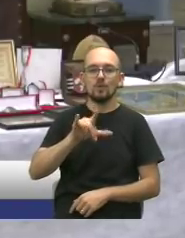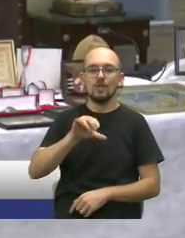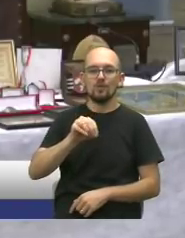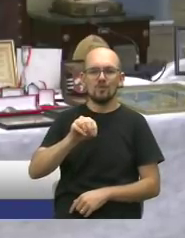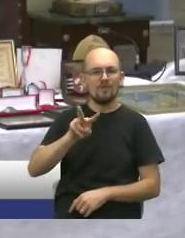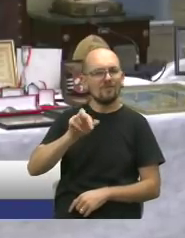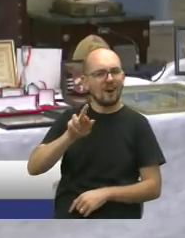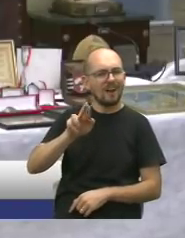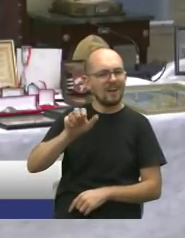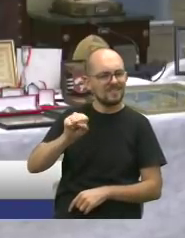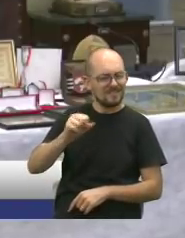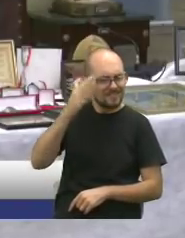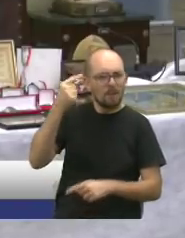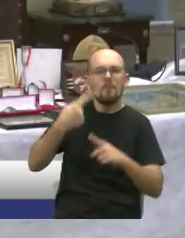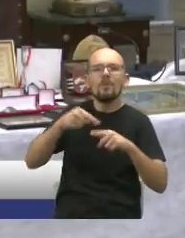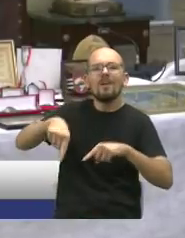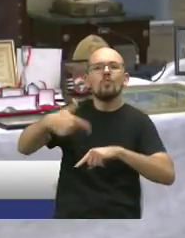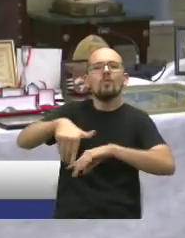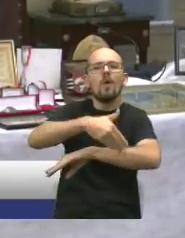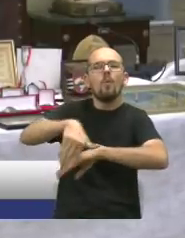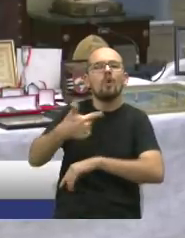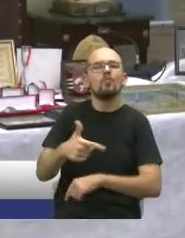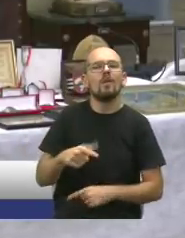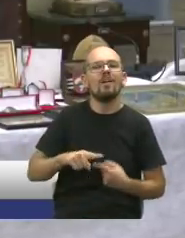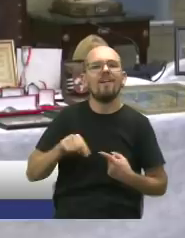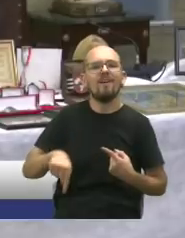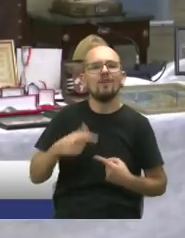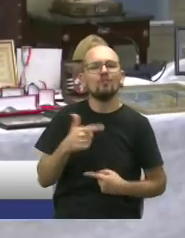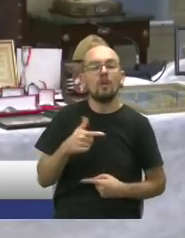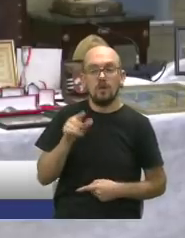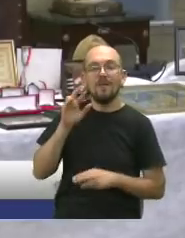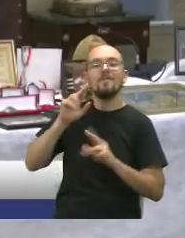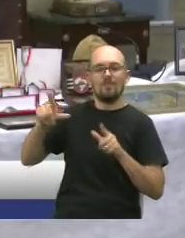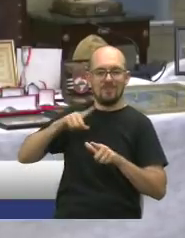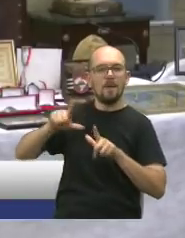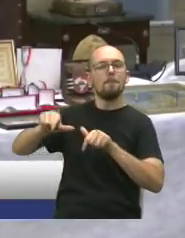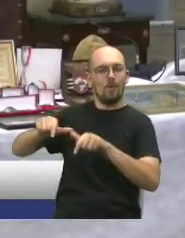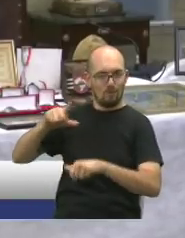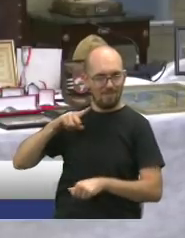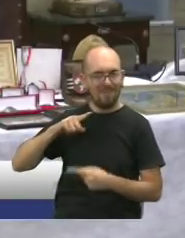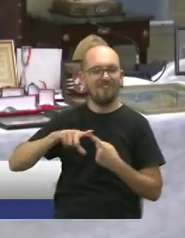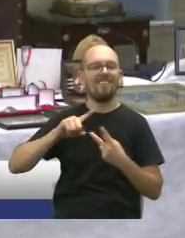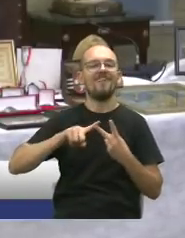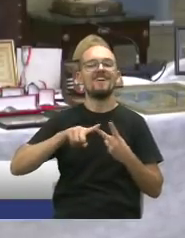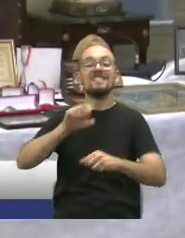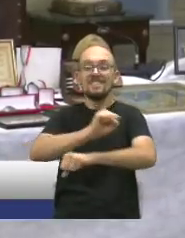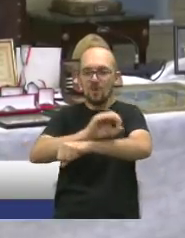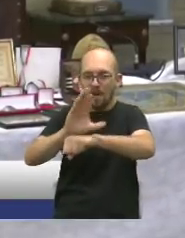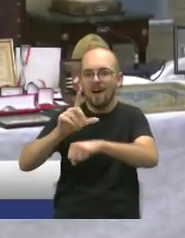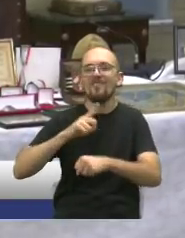Já perceberam? Diferente de Bauru, diferente de São Carlos, diferente de Ribeirão,